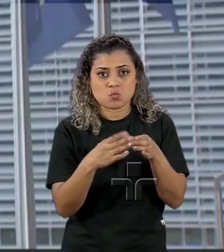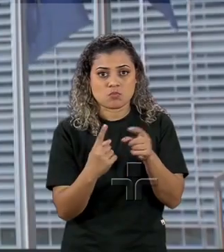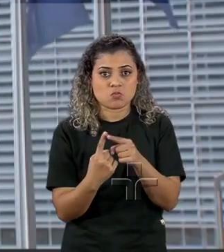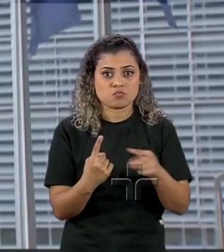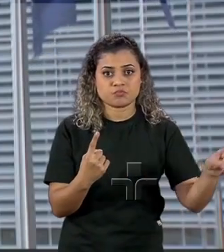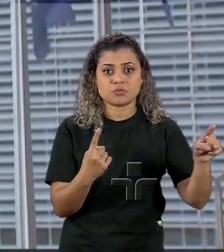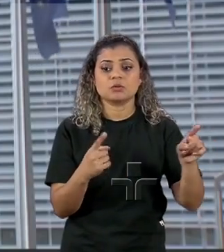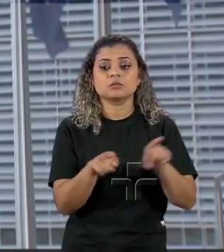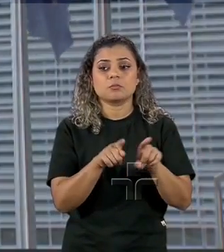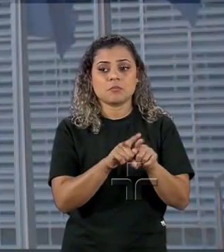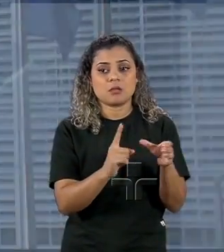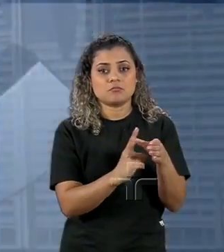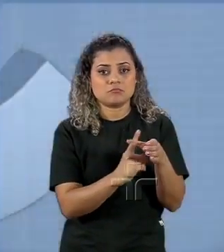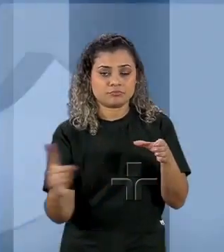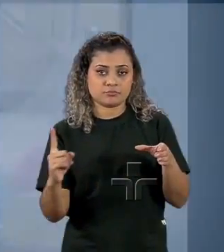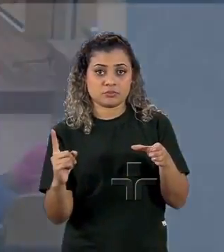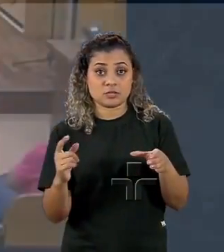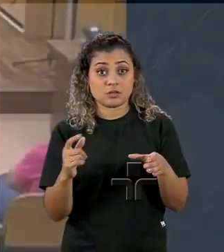de 2019.